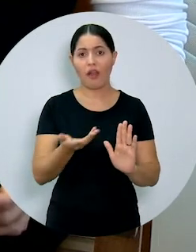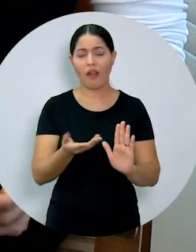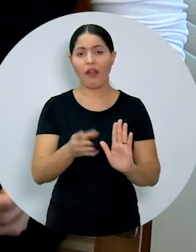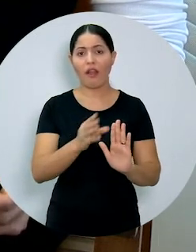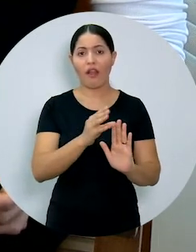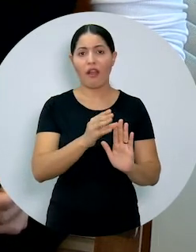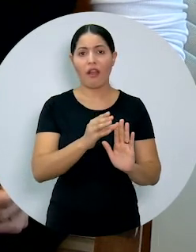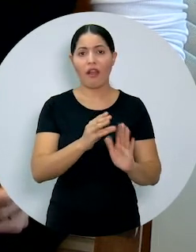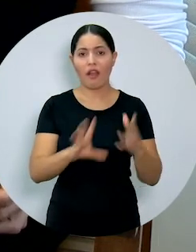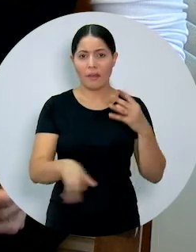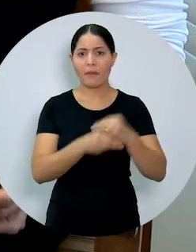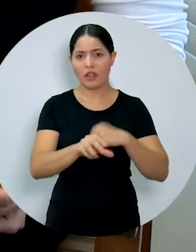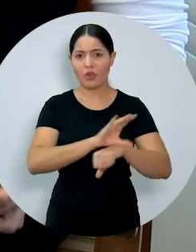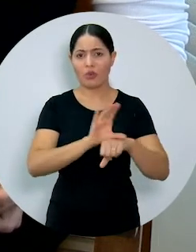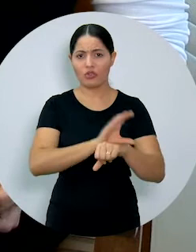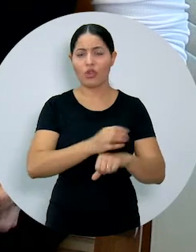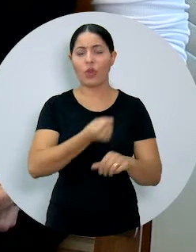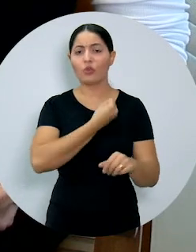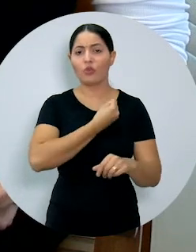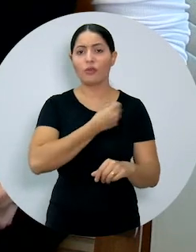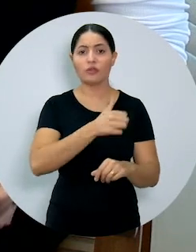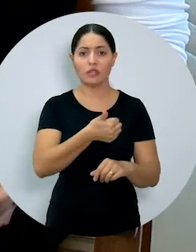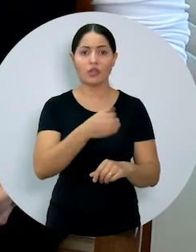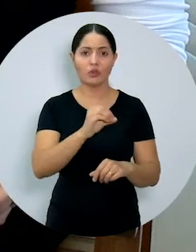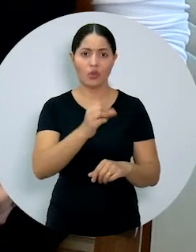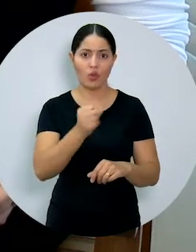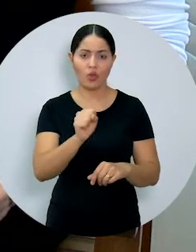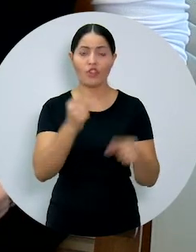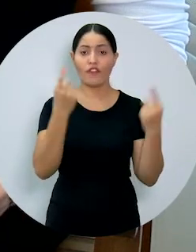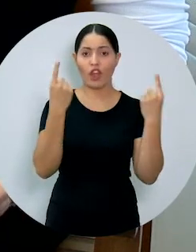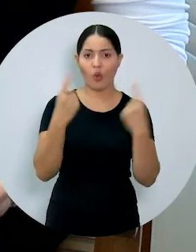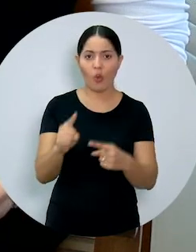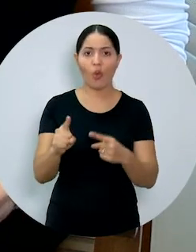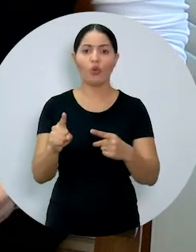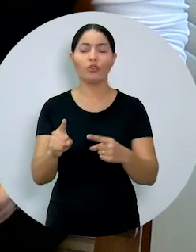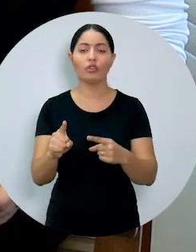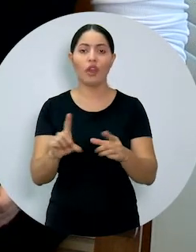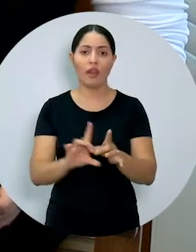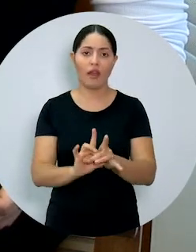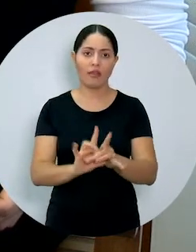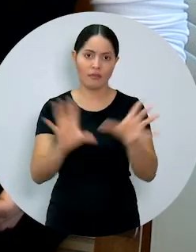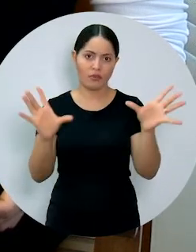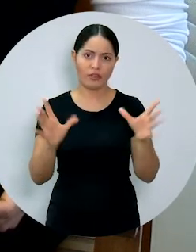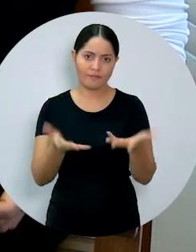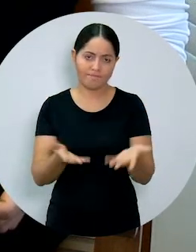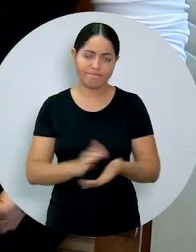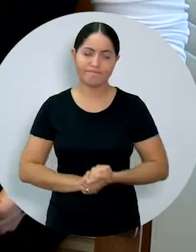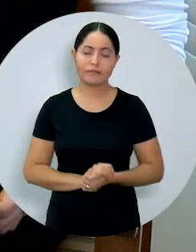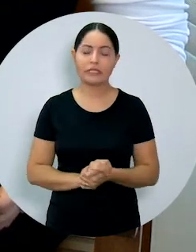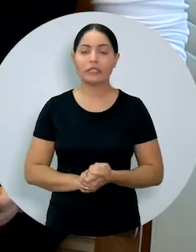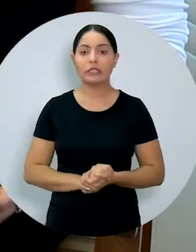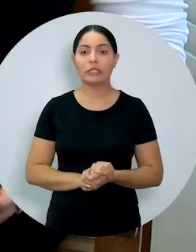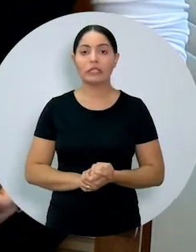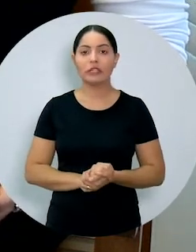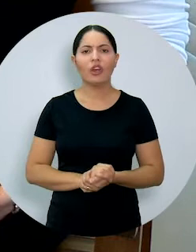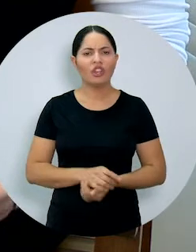constitucional número 108, que é, sem dúvida nenhuma, uma afronta à liberdade e à democracia. E o senhor acredita que